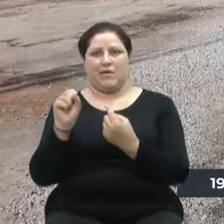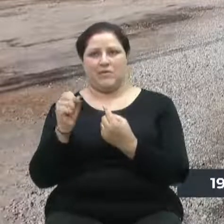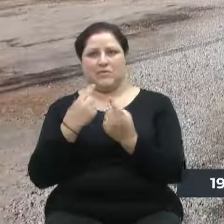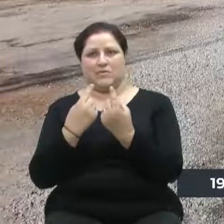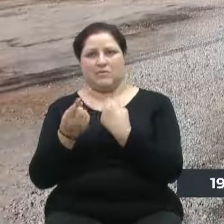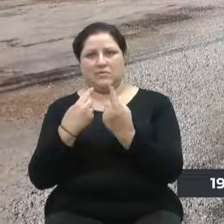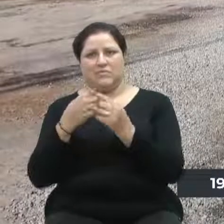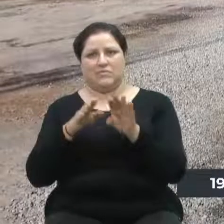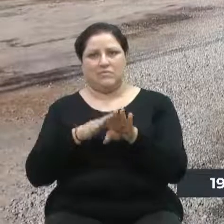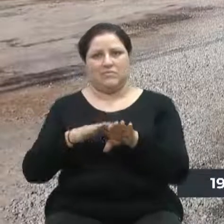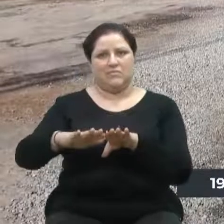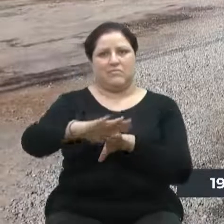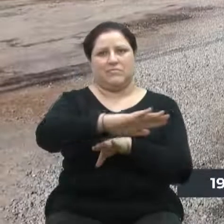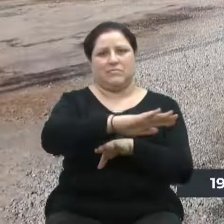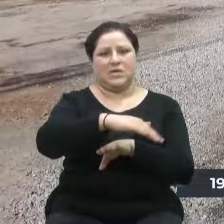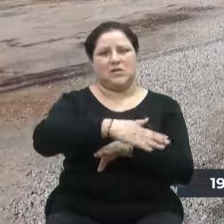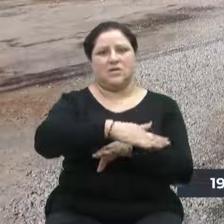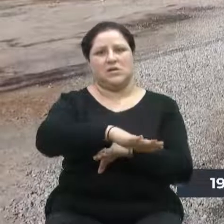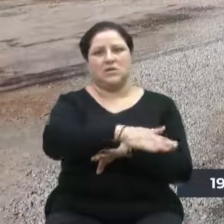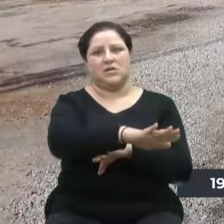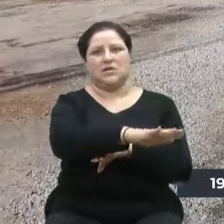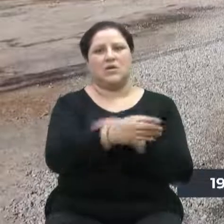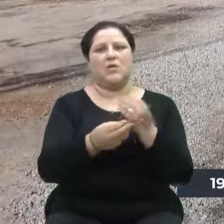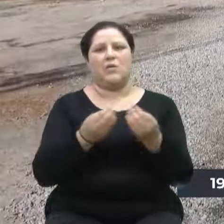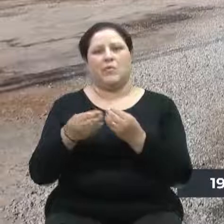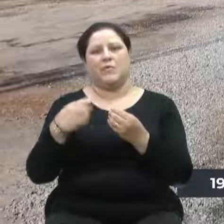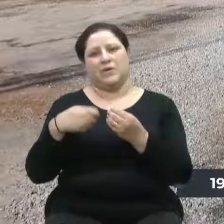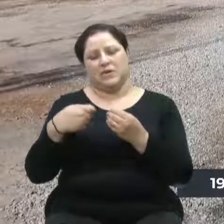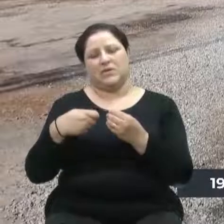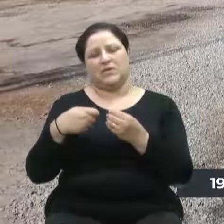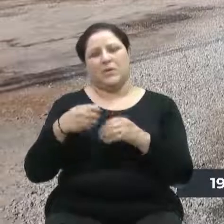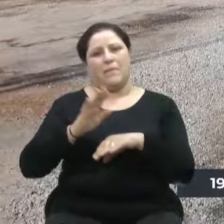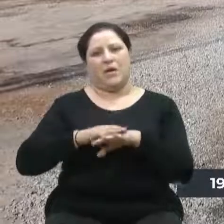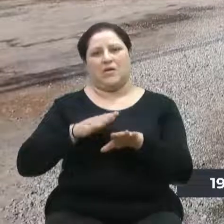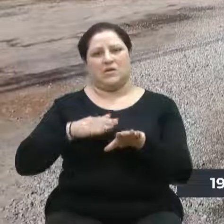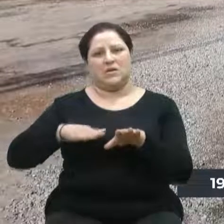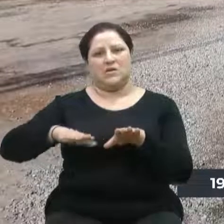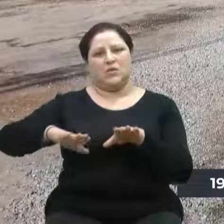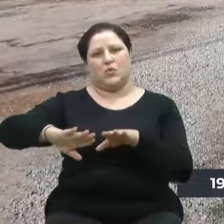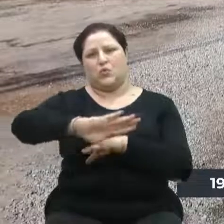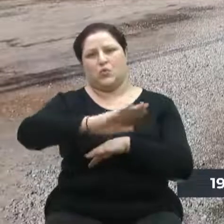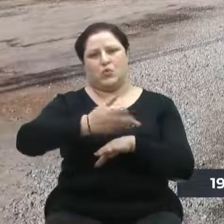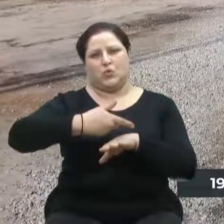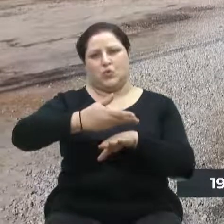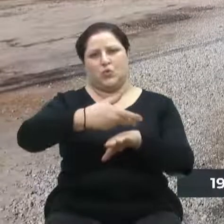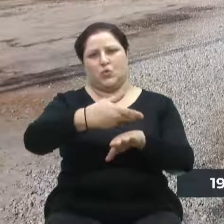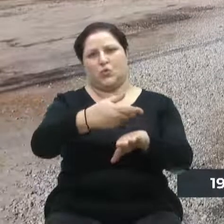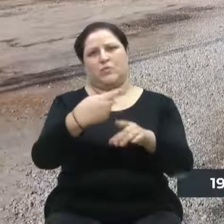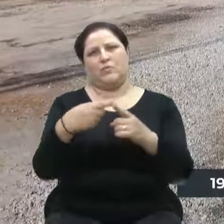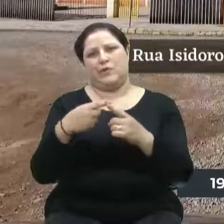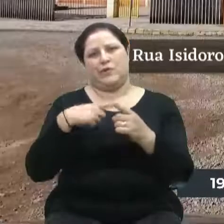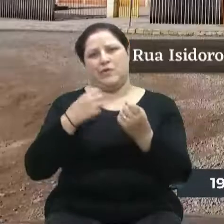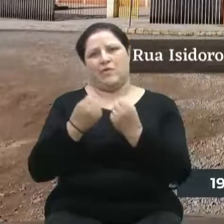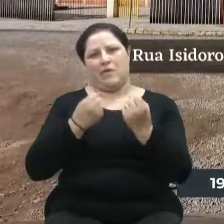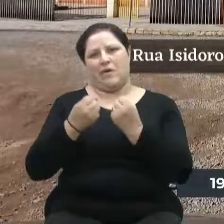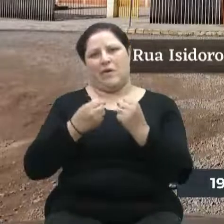via secundária com todos esses buracos? Tu tem que estar numa velocidade maior, porque vem carro de todos os